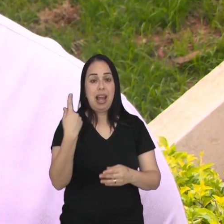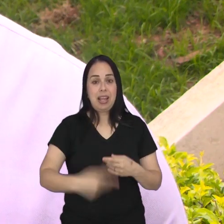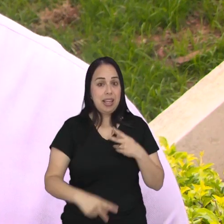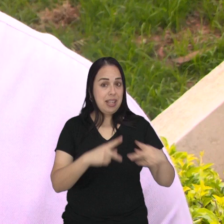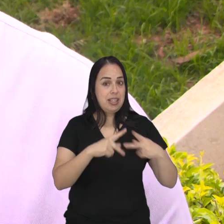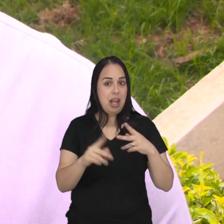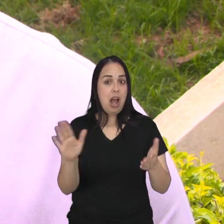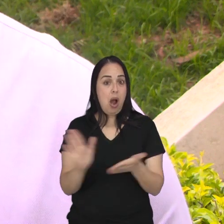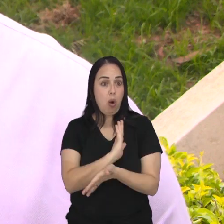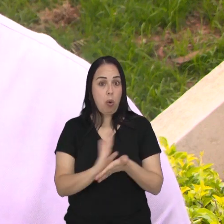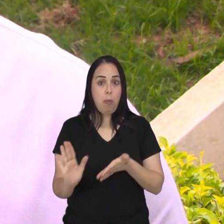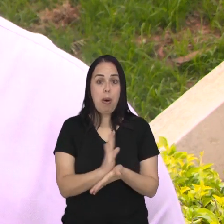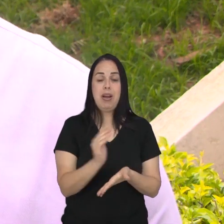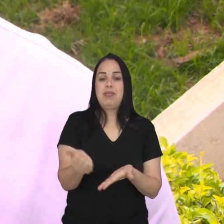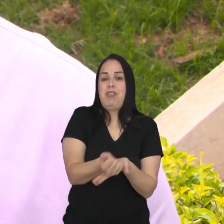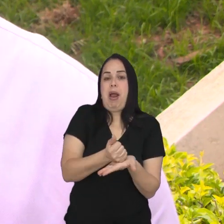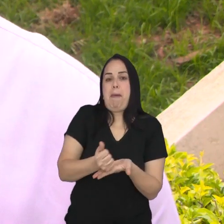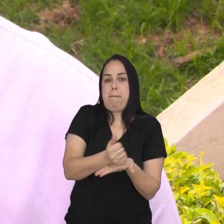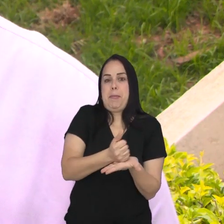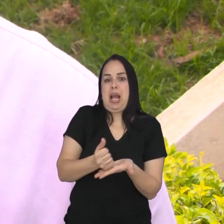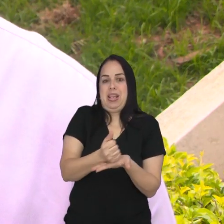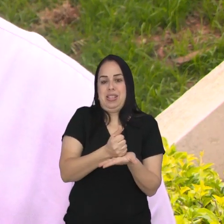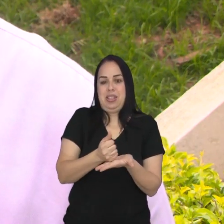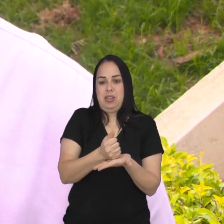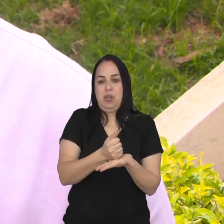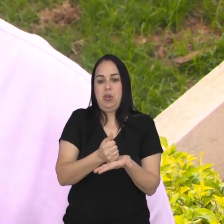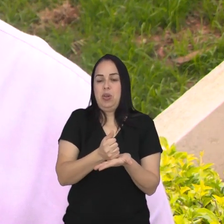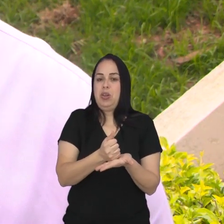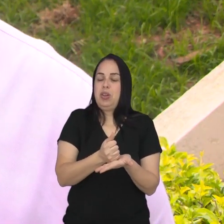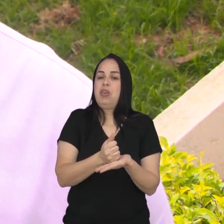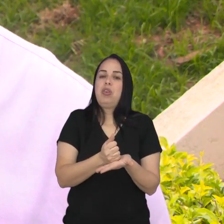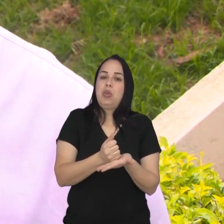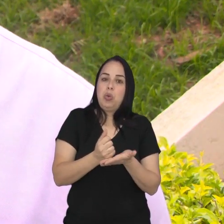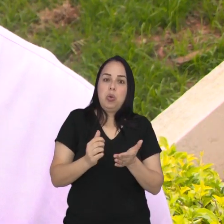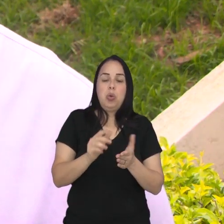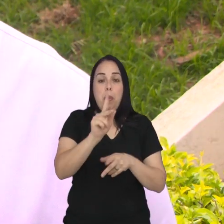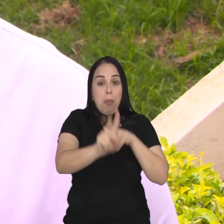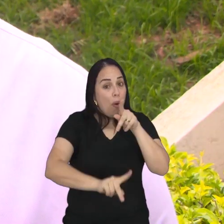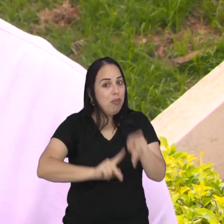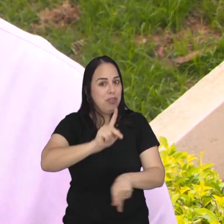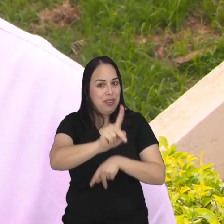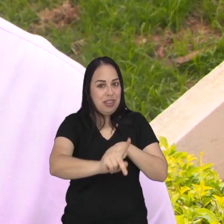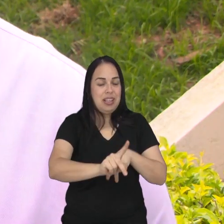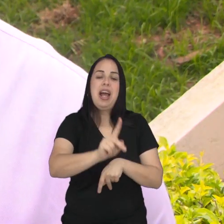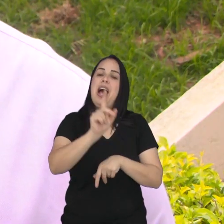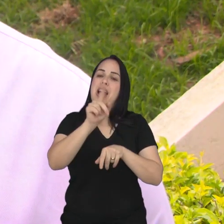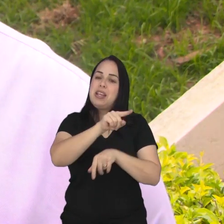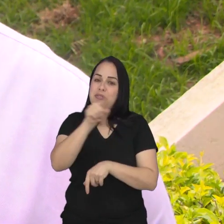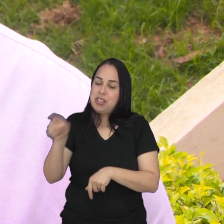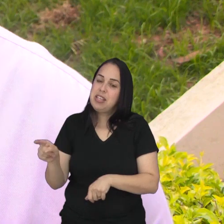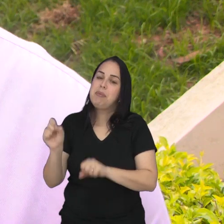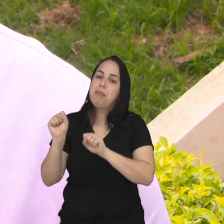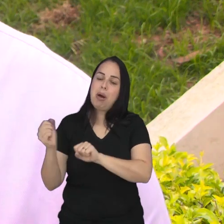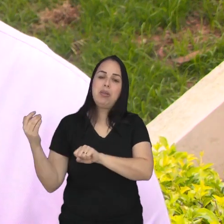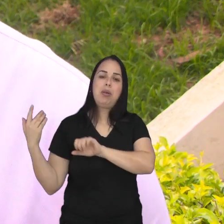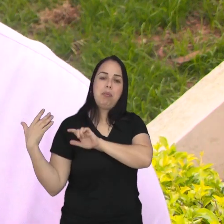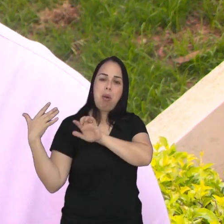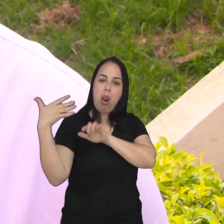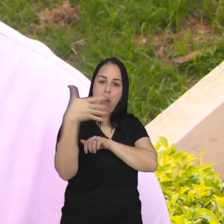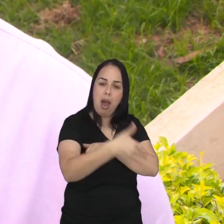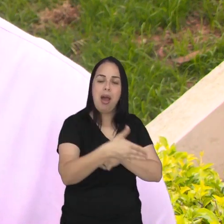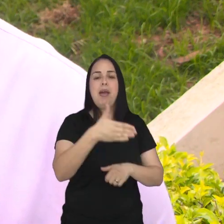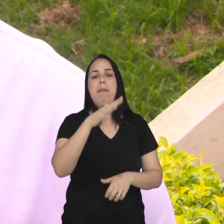Existe também, em São José dos Campos, algumas farmácias que nós classificamos como farmácias comunitárias, onde a população também